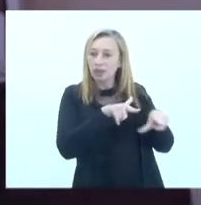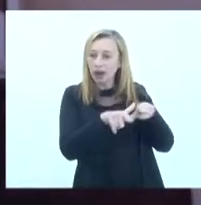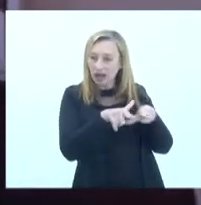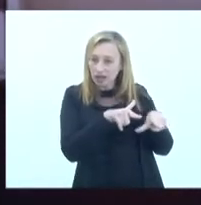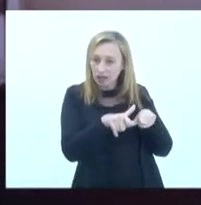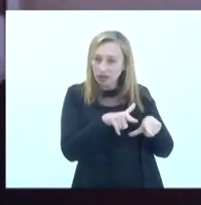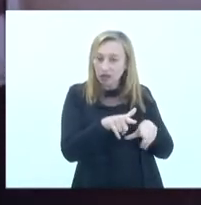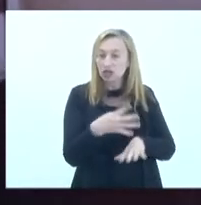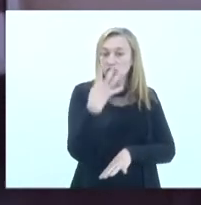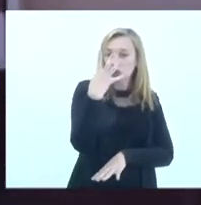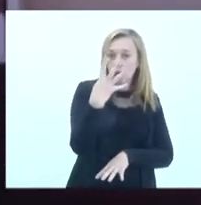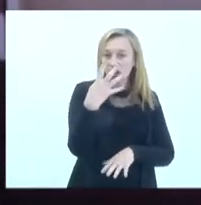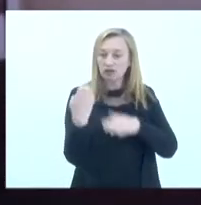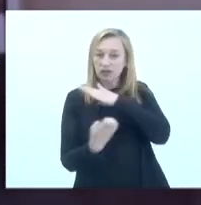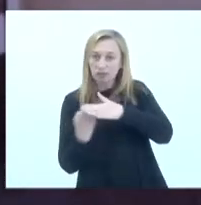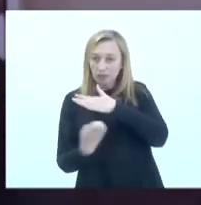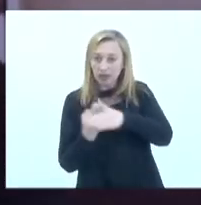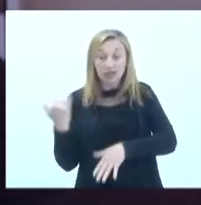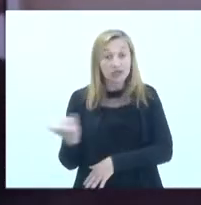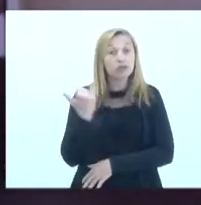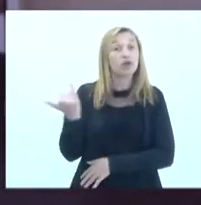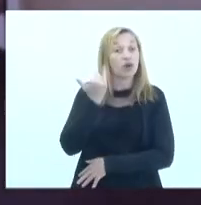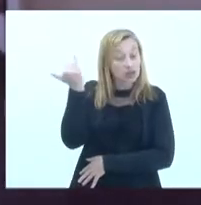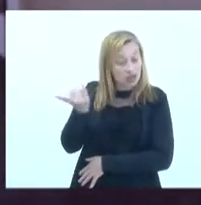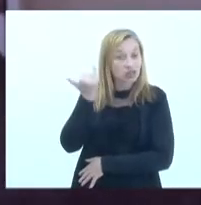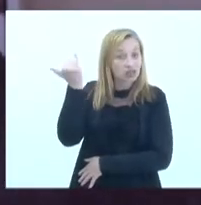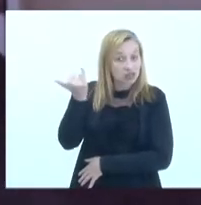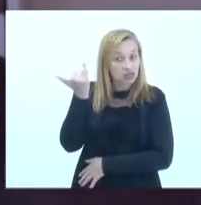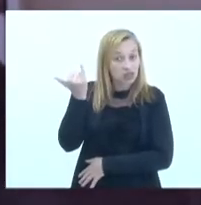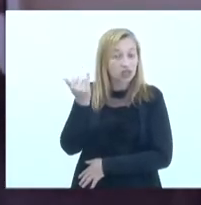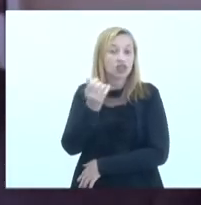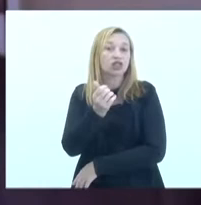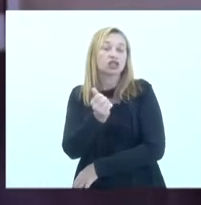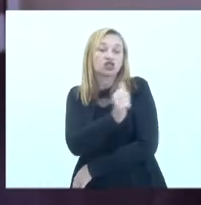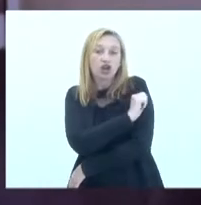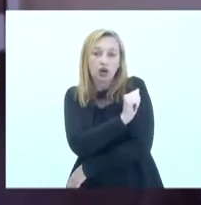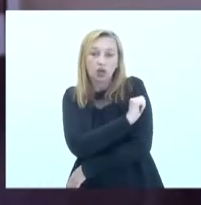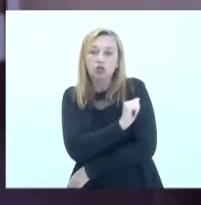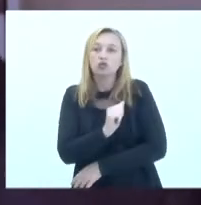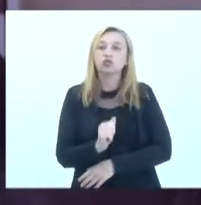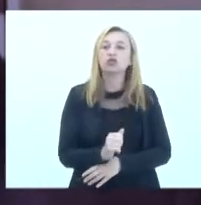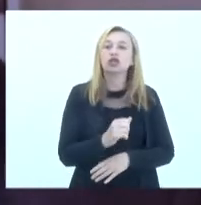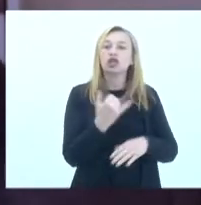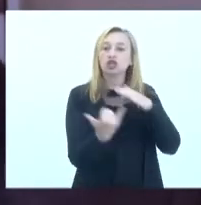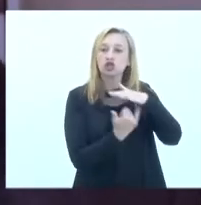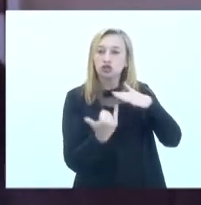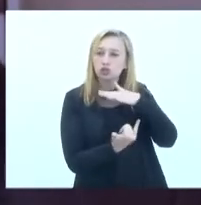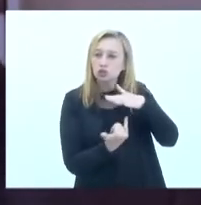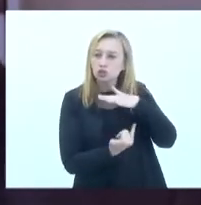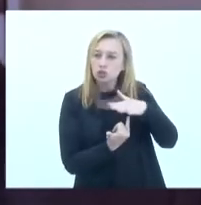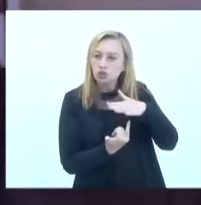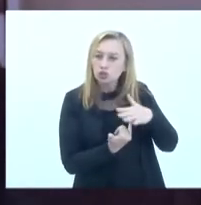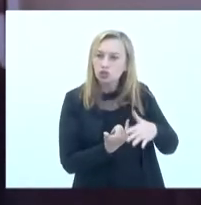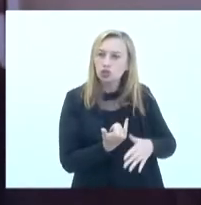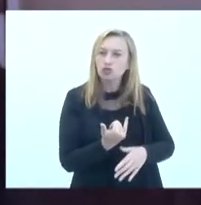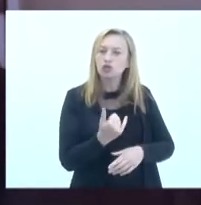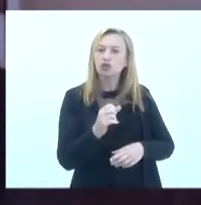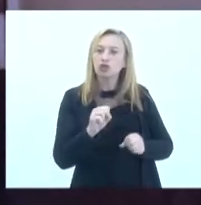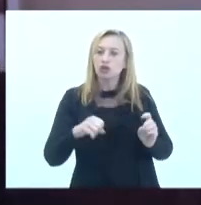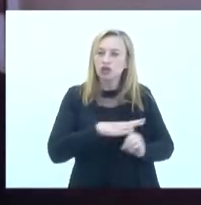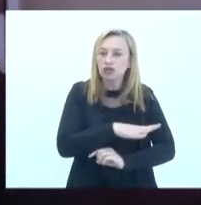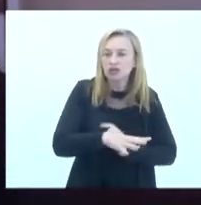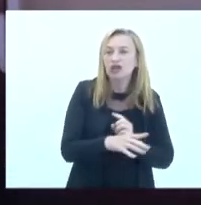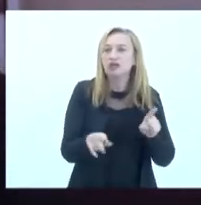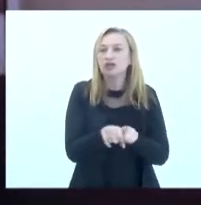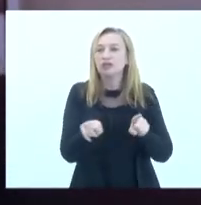através de 4 empresas júnior, que são empresas de estudantes, tanto do Instituto de Ciências Humanas e Sociais quanto da Escola de Engenharia,